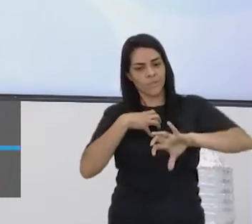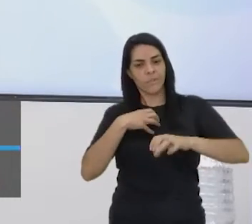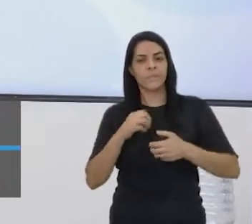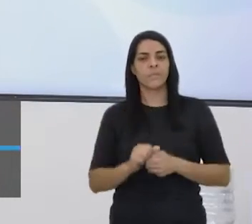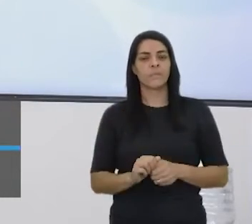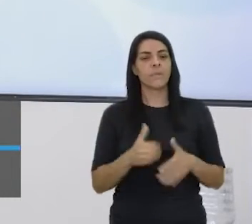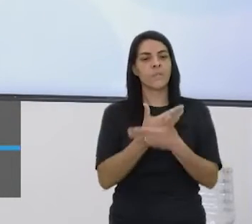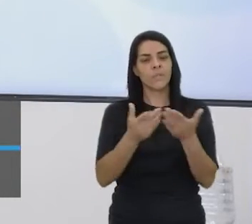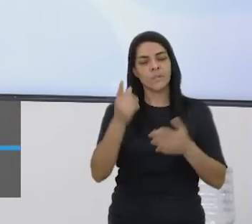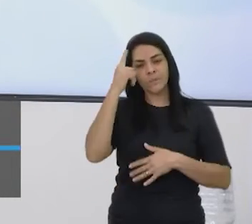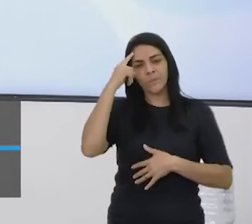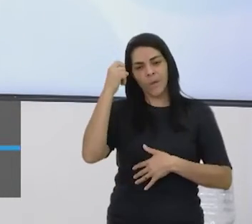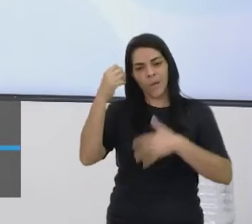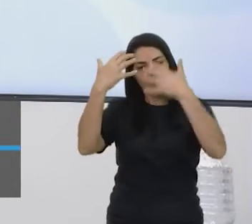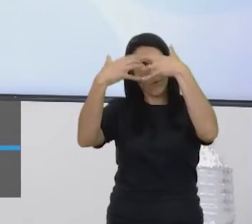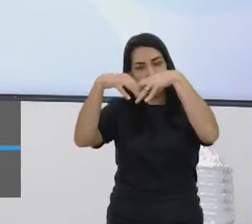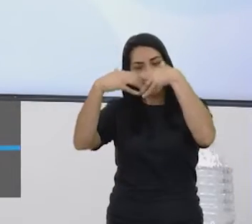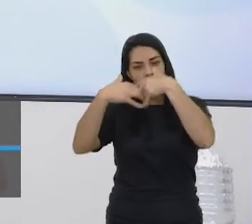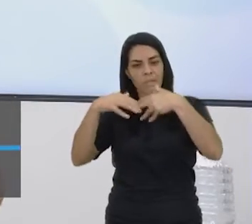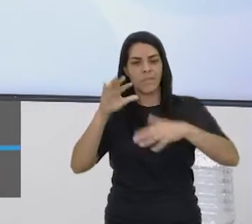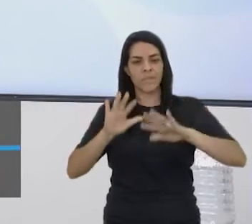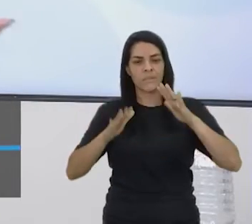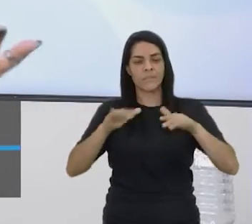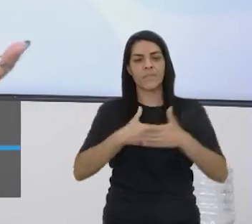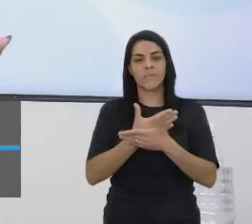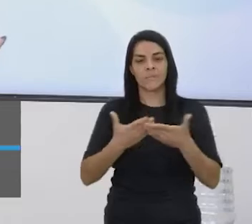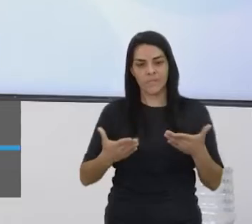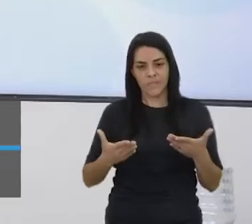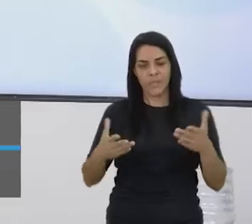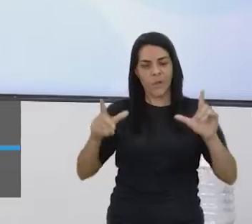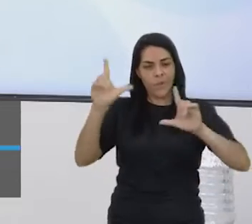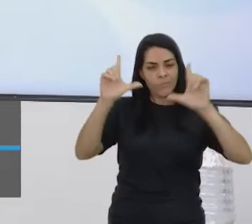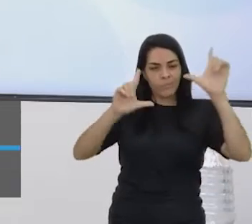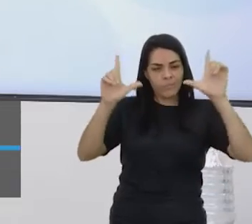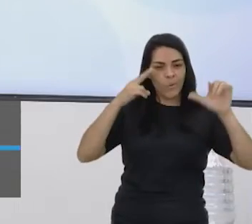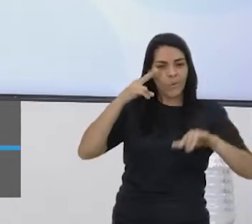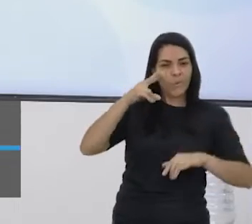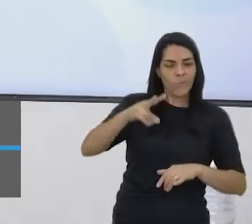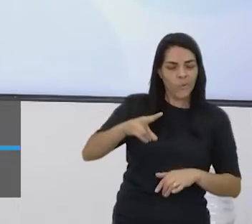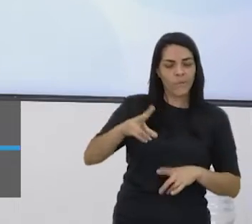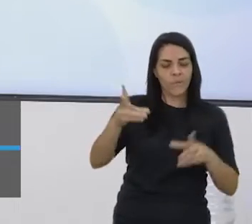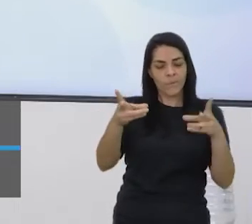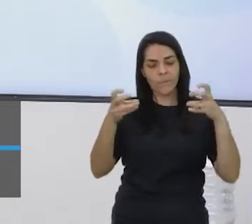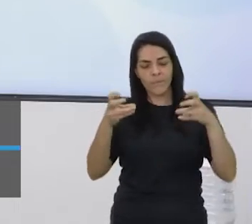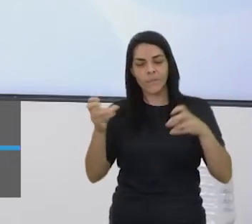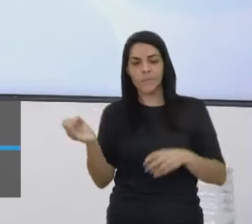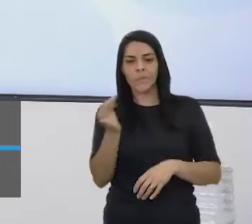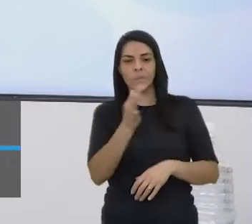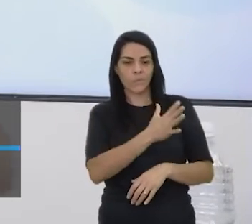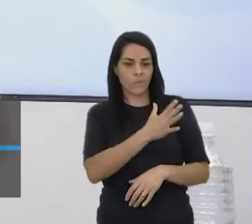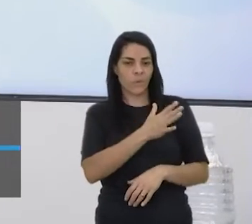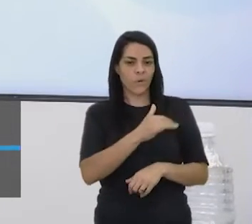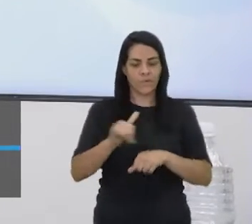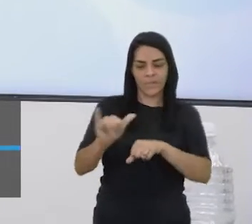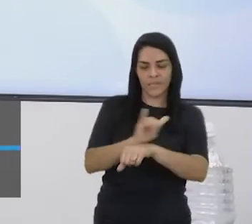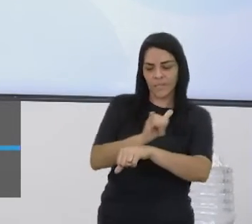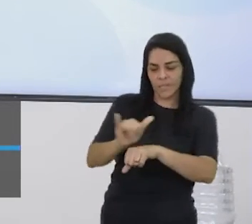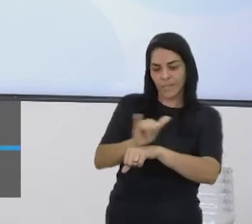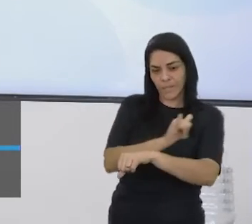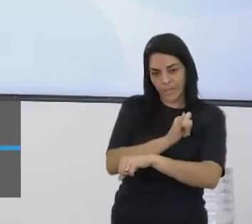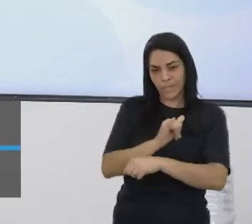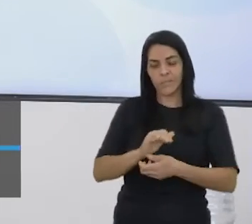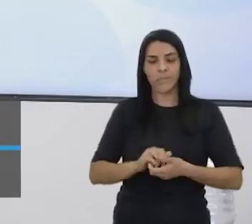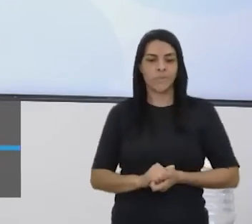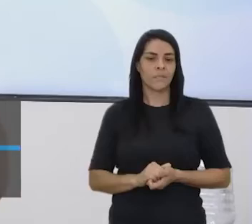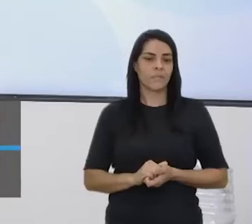às vezes quando a gente assiste um programa que apresenta para a gente uma nova realidade uma nova versão de uma história né um novo ponto de